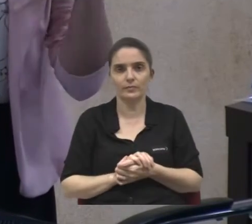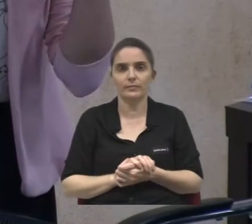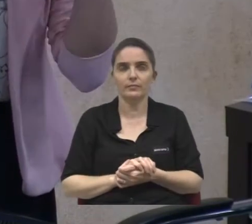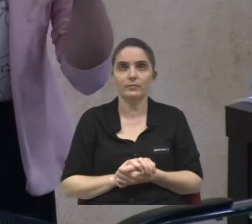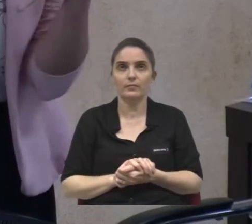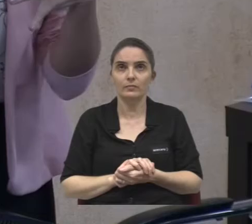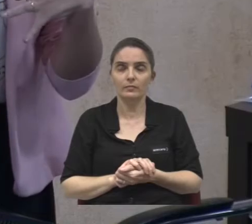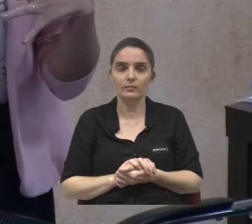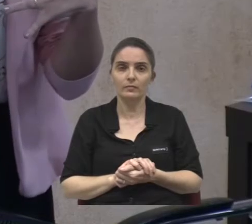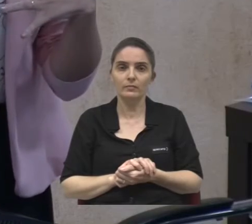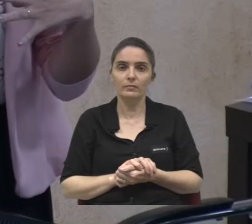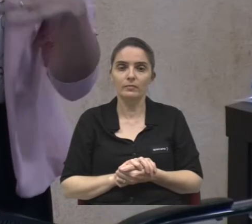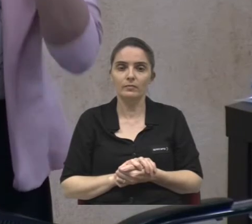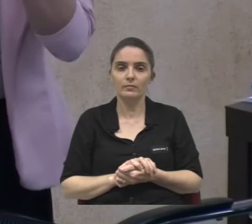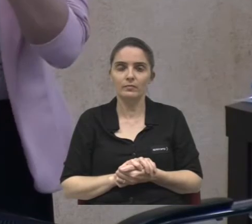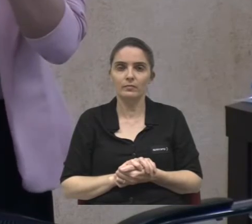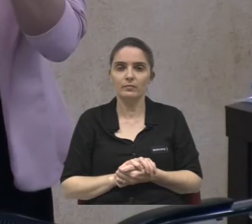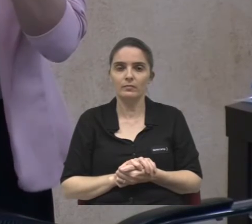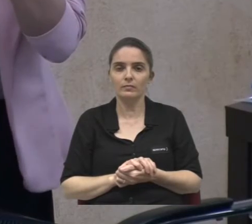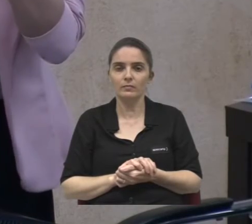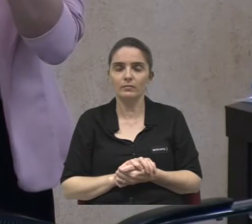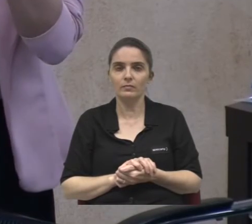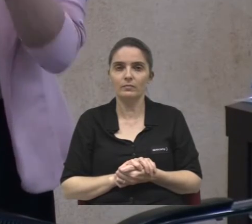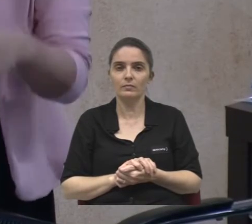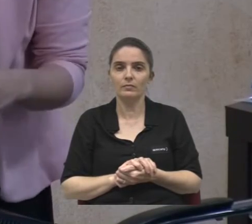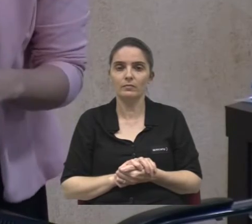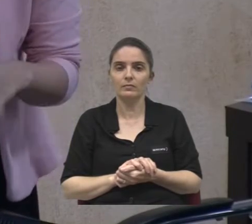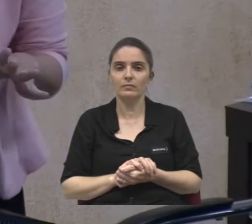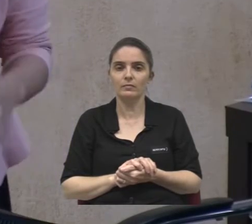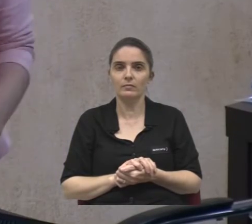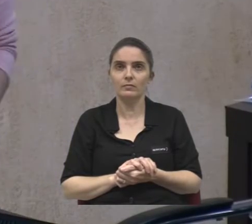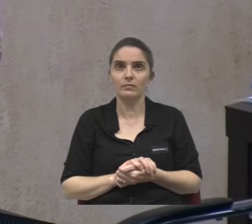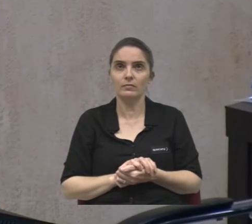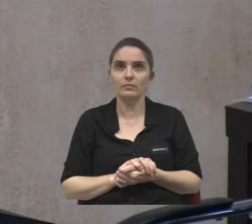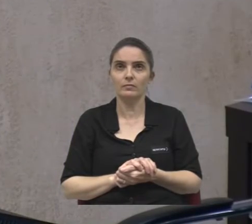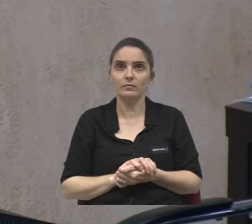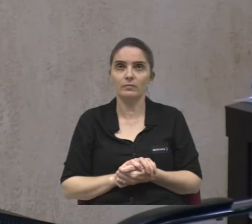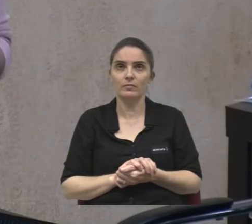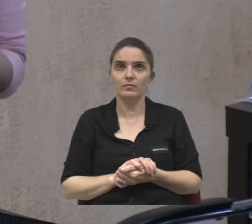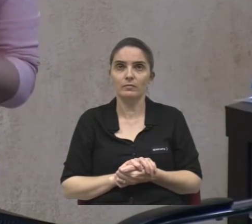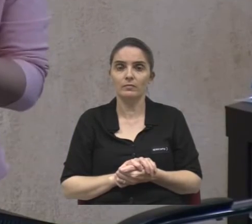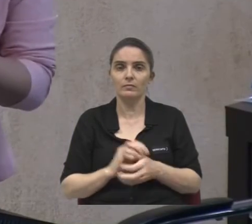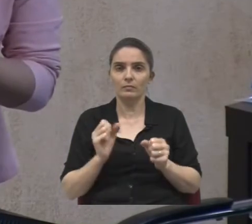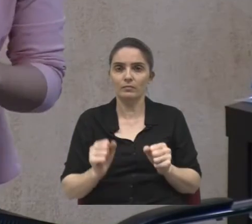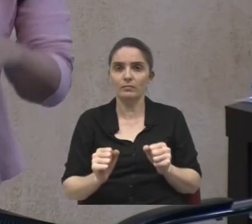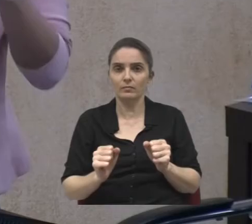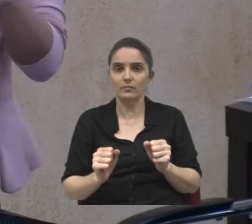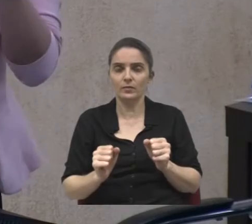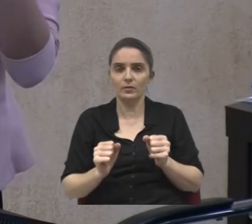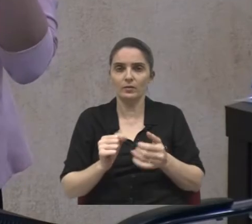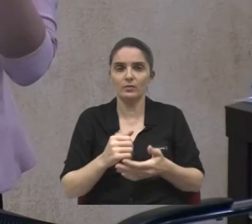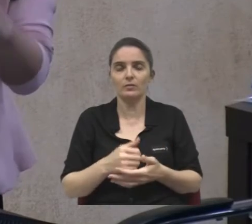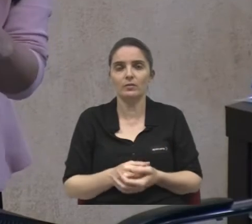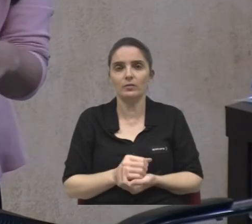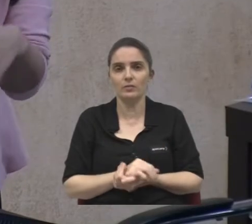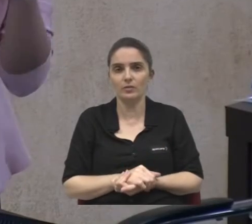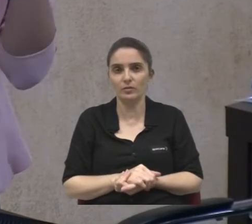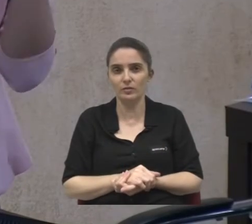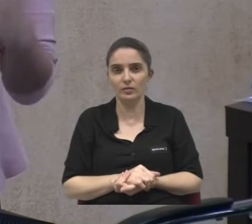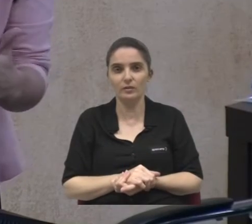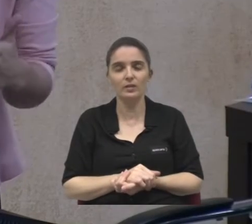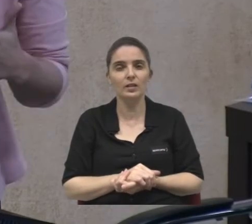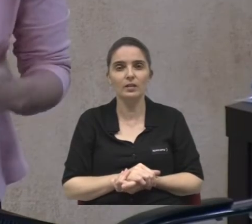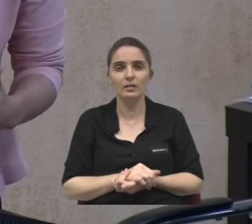Com relação à movimentação. Está com quórum, vereadora? Posso continuar falando? Então, ok. Então, apenas para consignar,